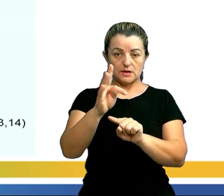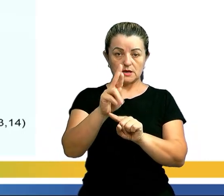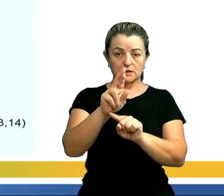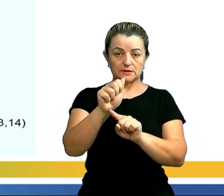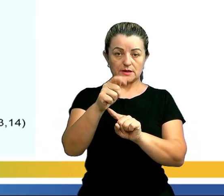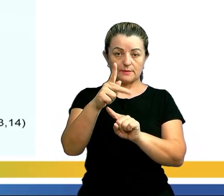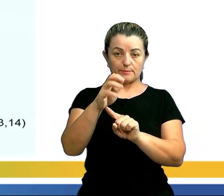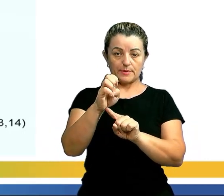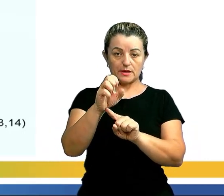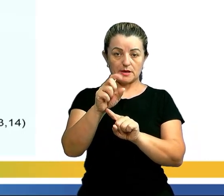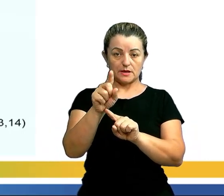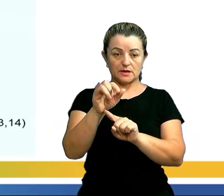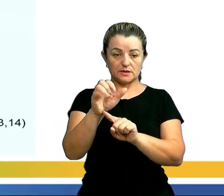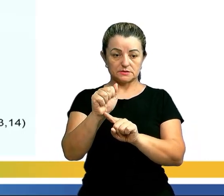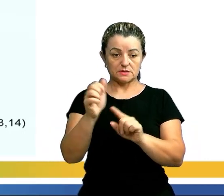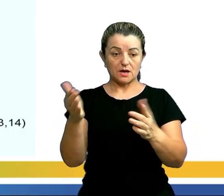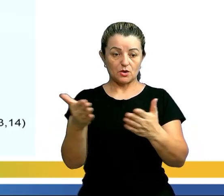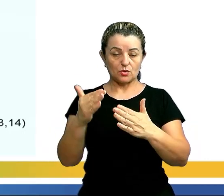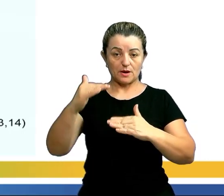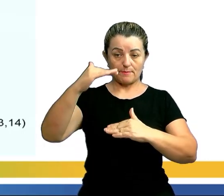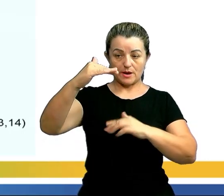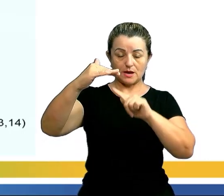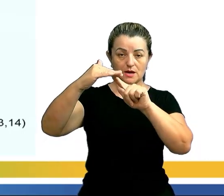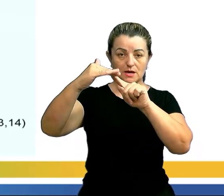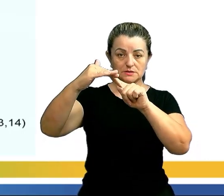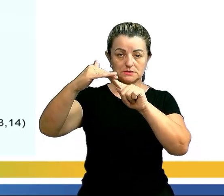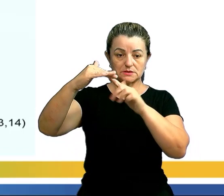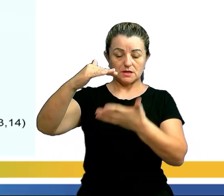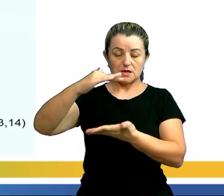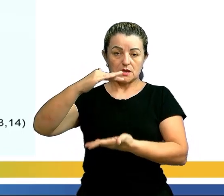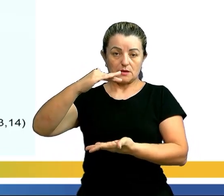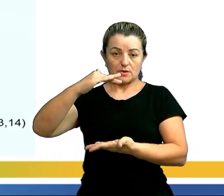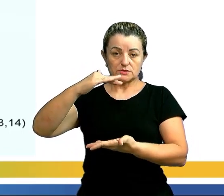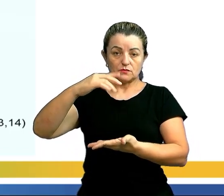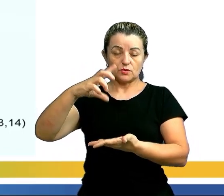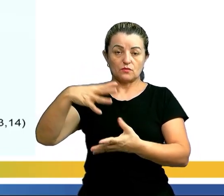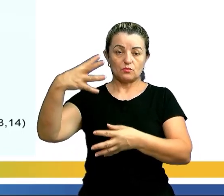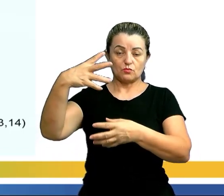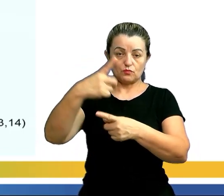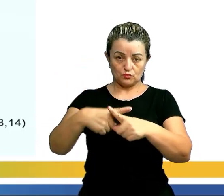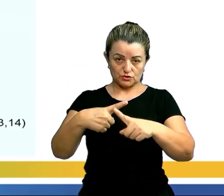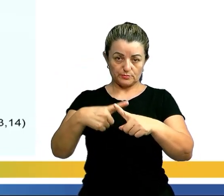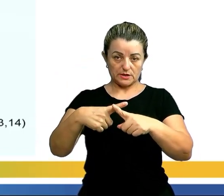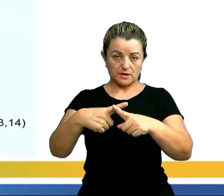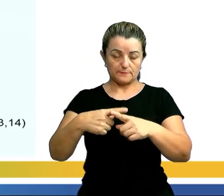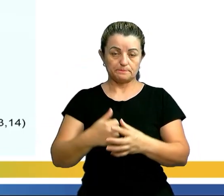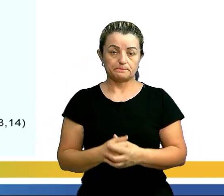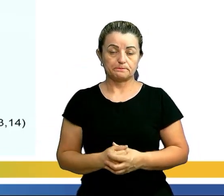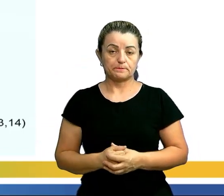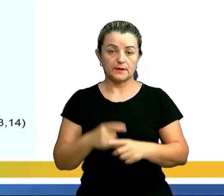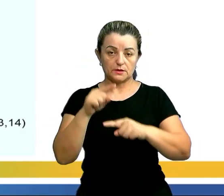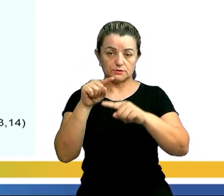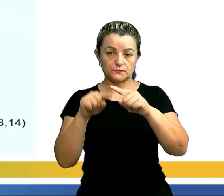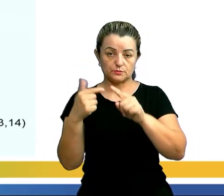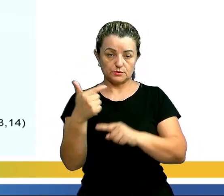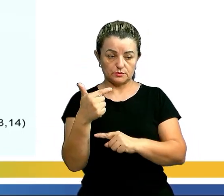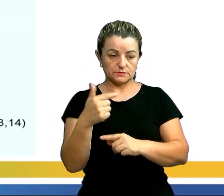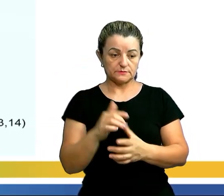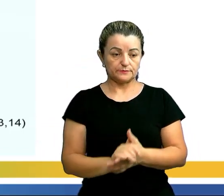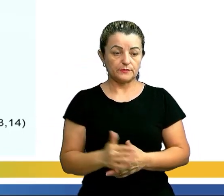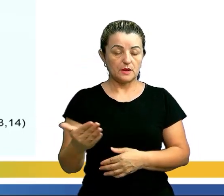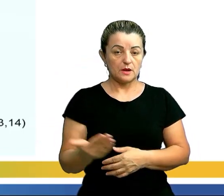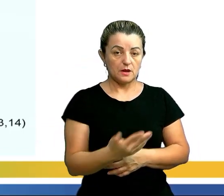a base maior mais a base menor, multiplicar pela altura e dividir por 2. Ó. O losango, eu